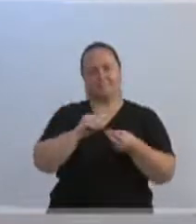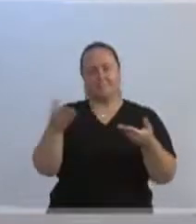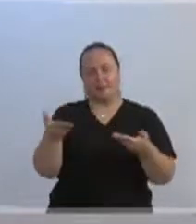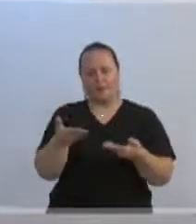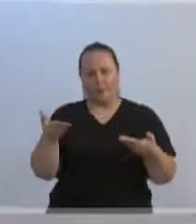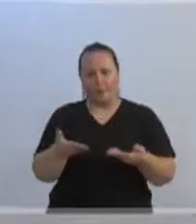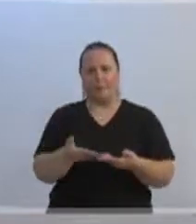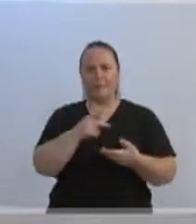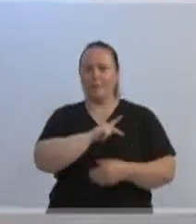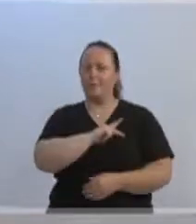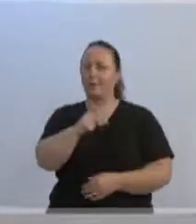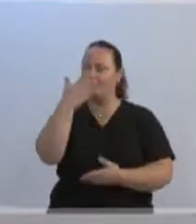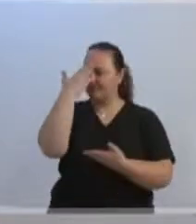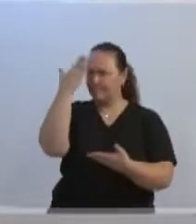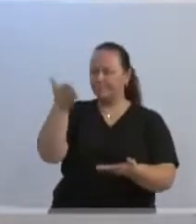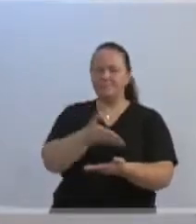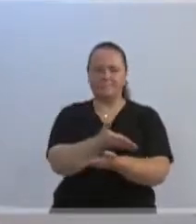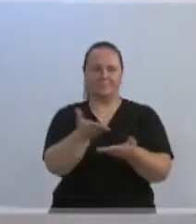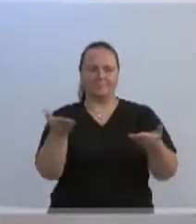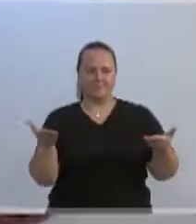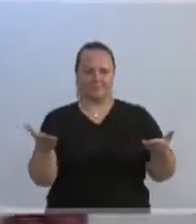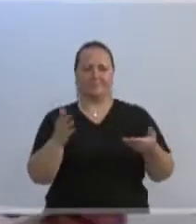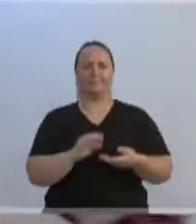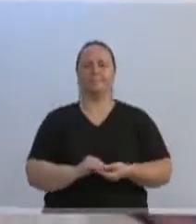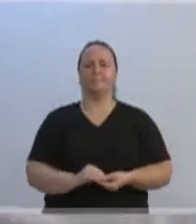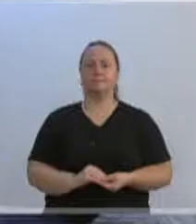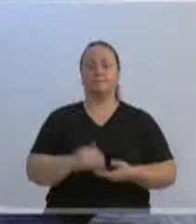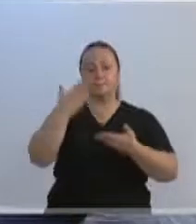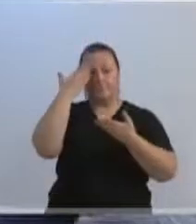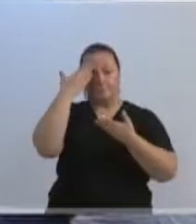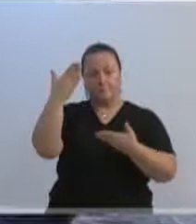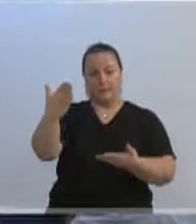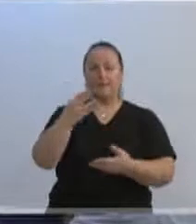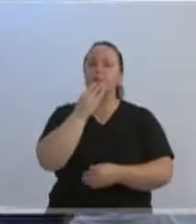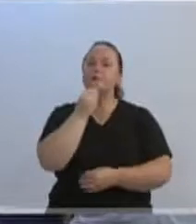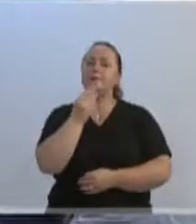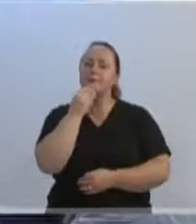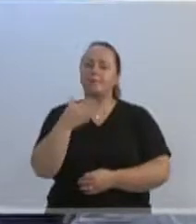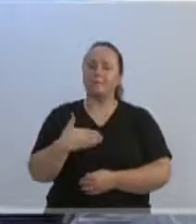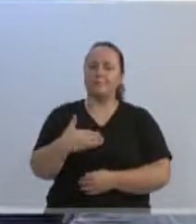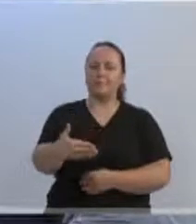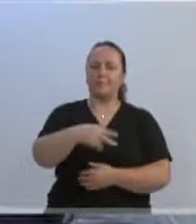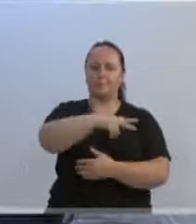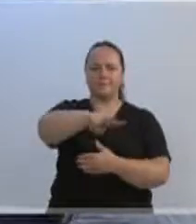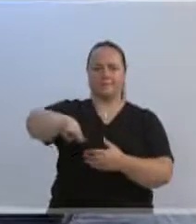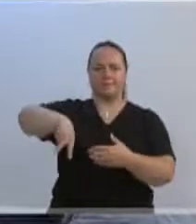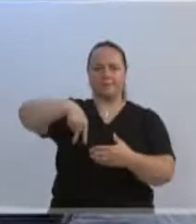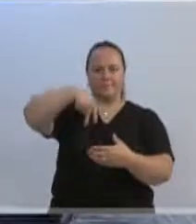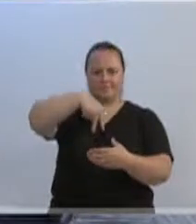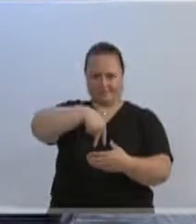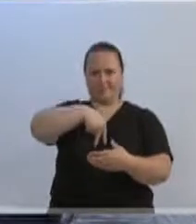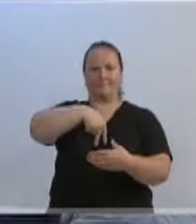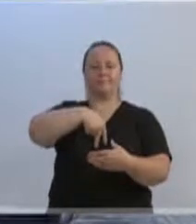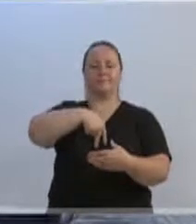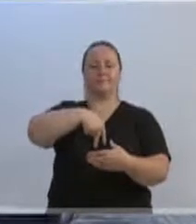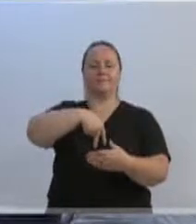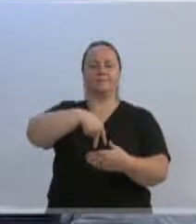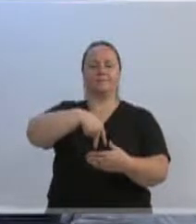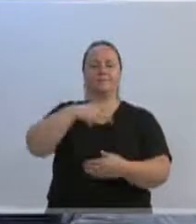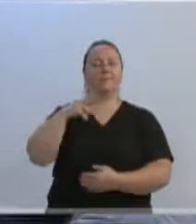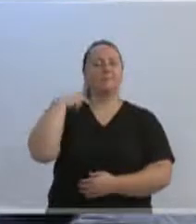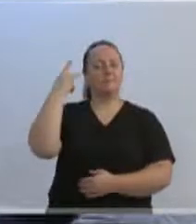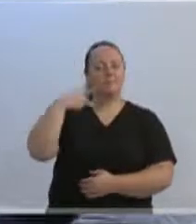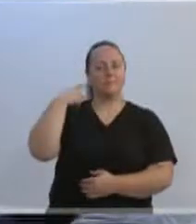presidente muito obrigado a todos obrigado o vereador bruno convida agora para fazer uso da palavra pela bancada do psd o vereador